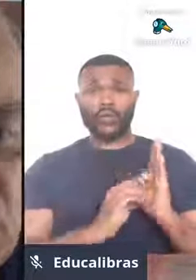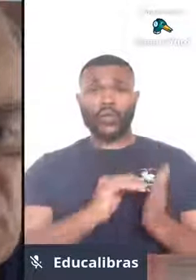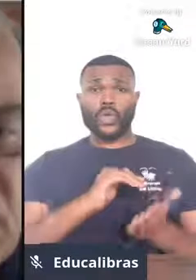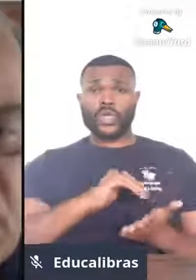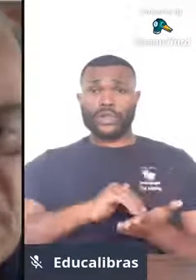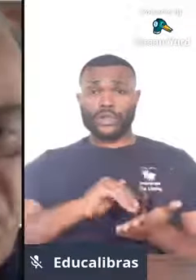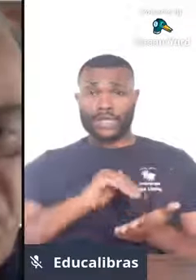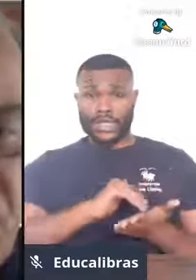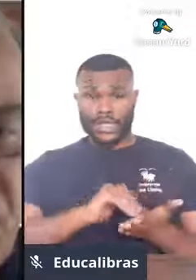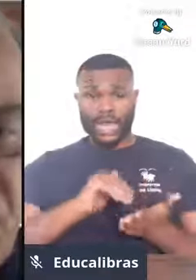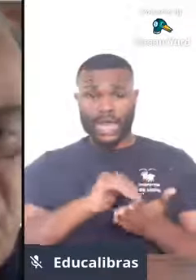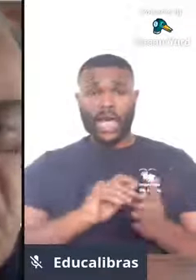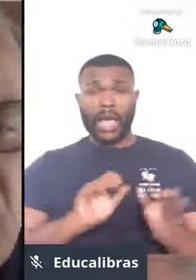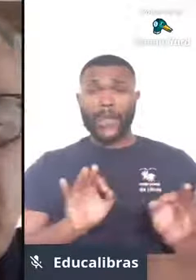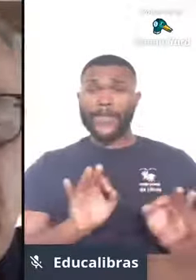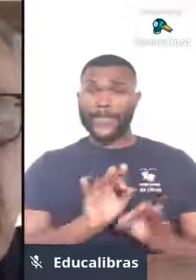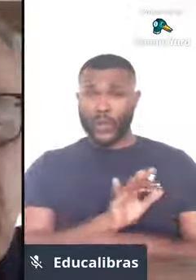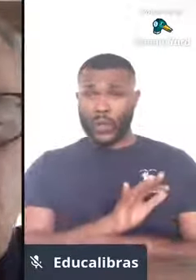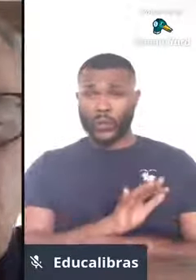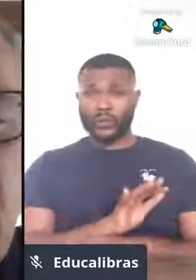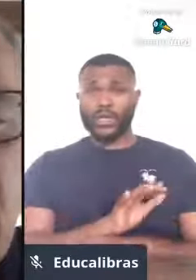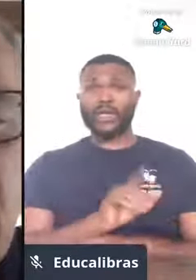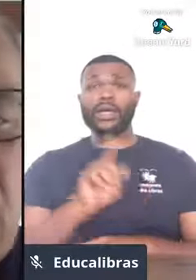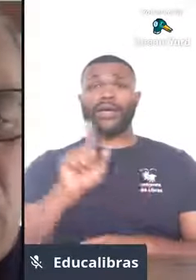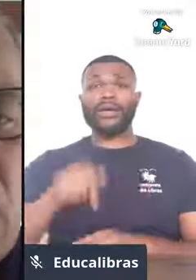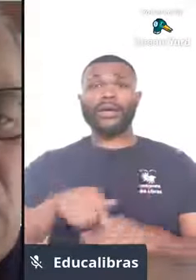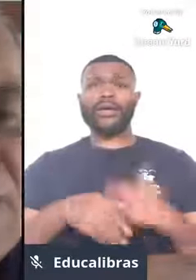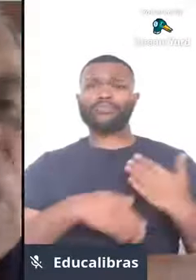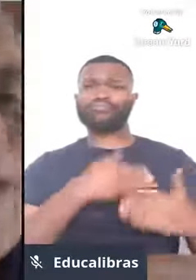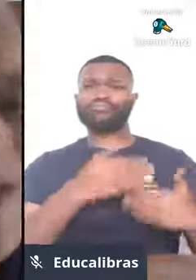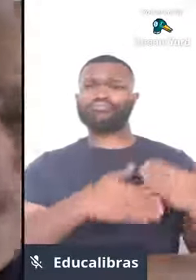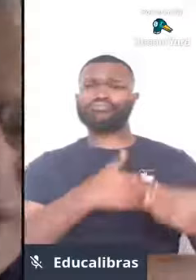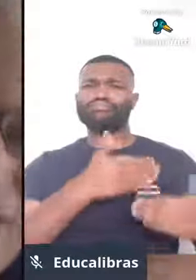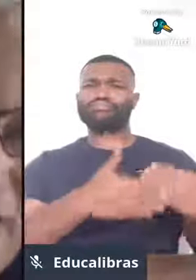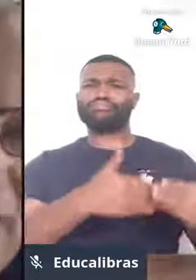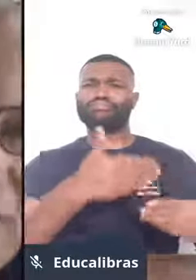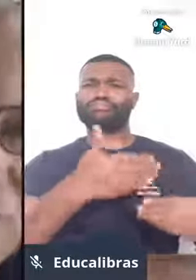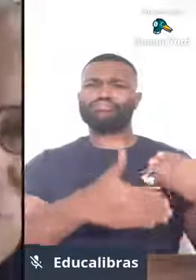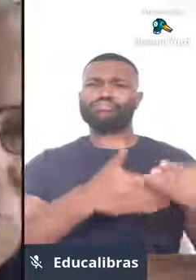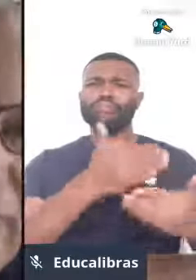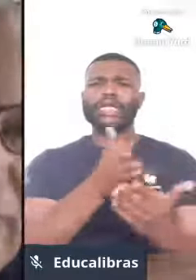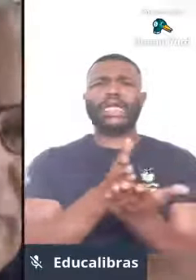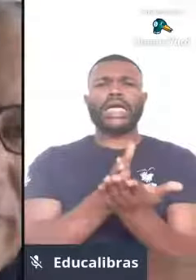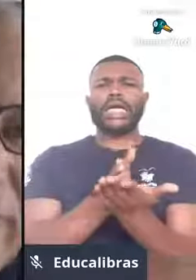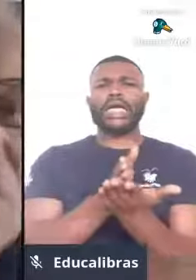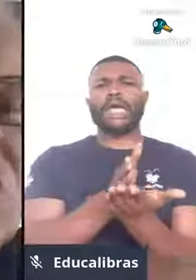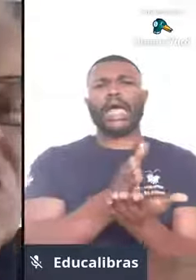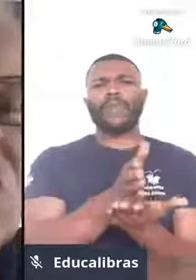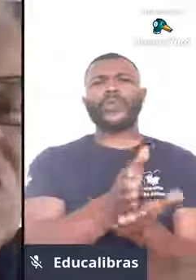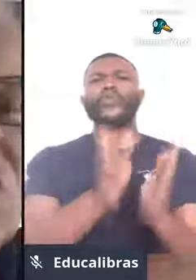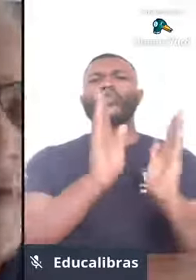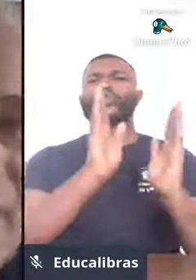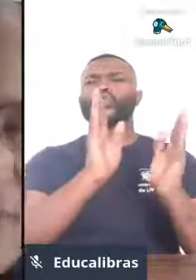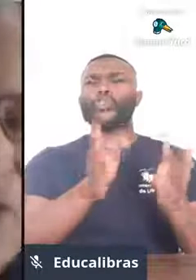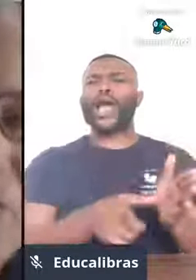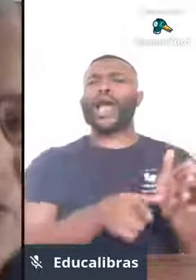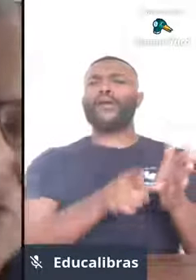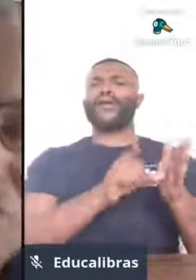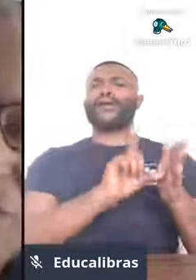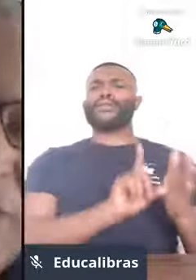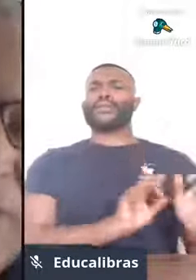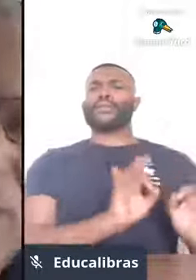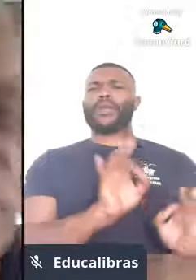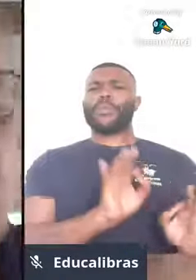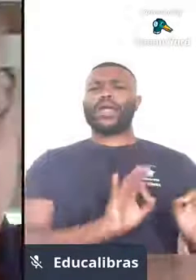formada era uma sequência, era um caminho que já estava em andamento e, na minha opinião, não